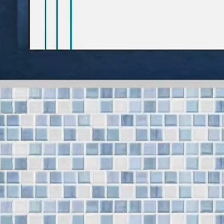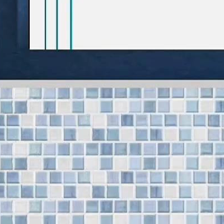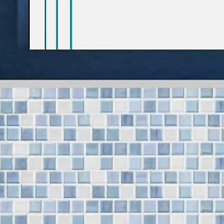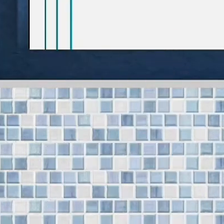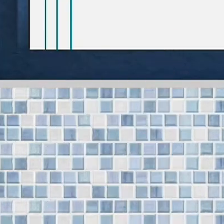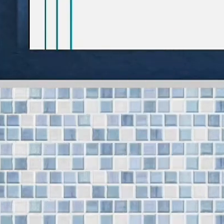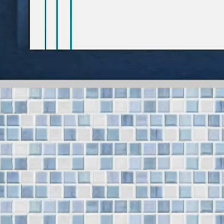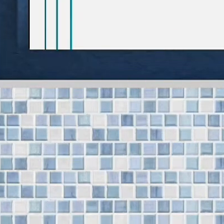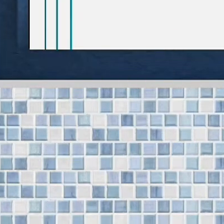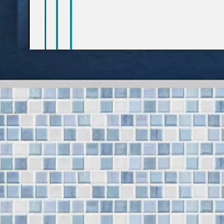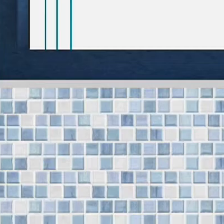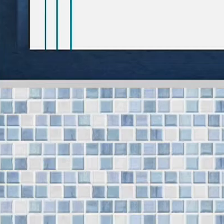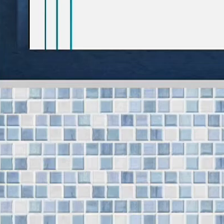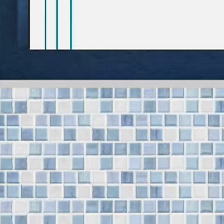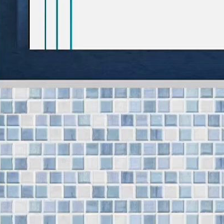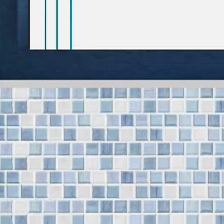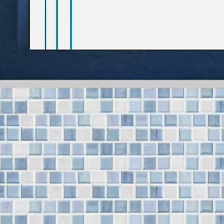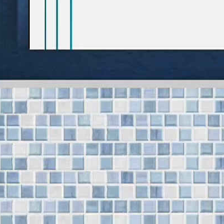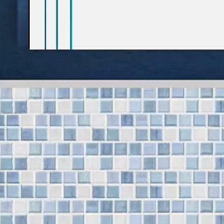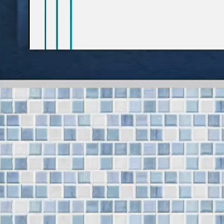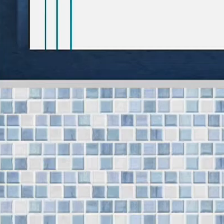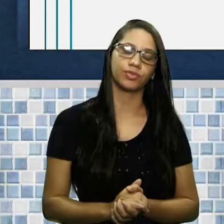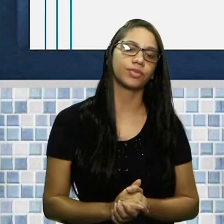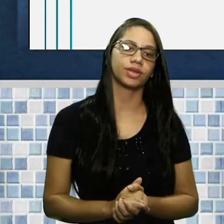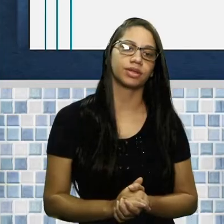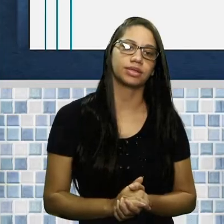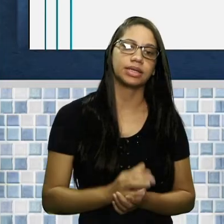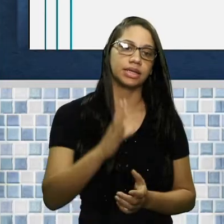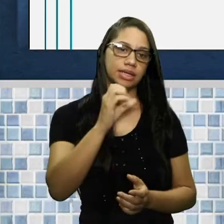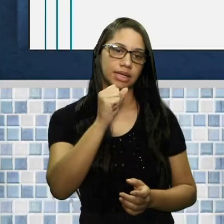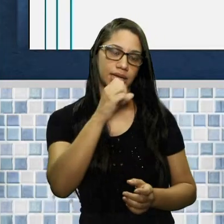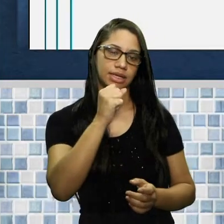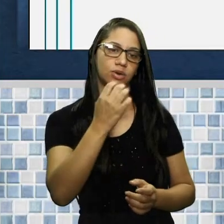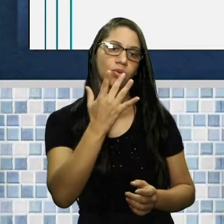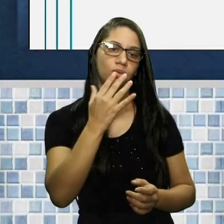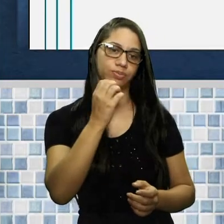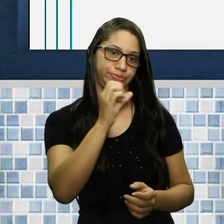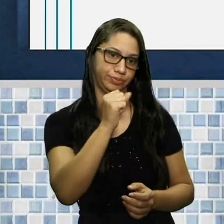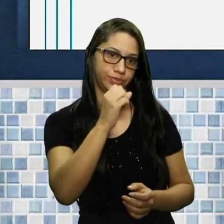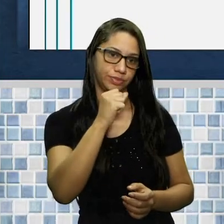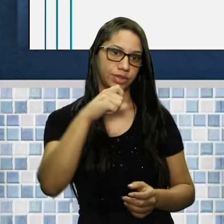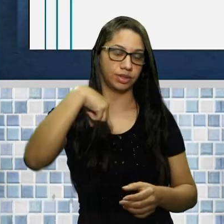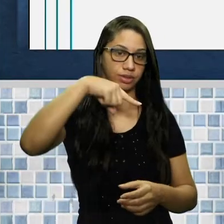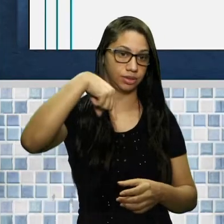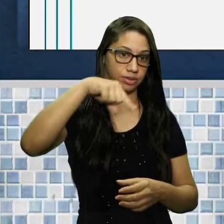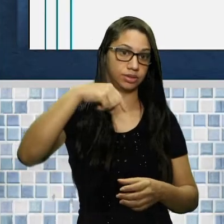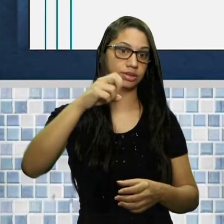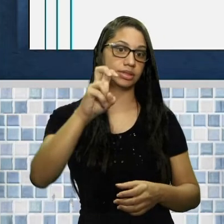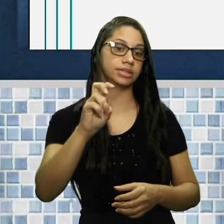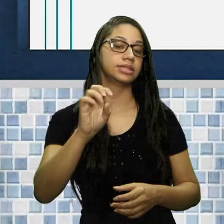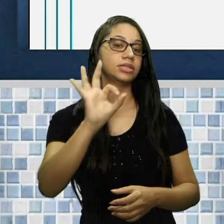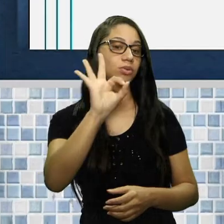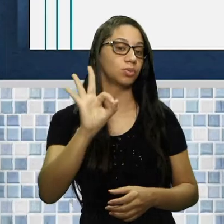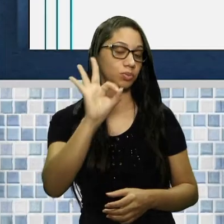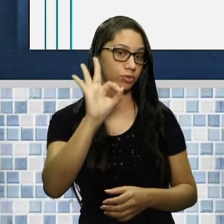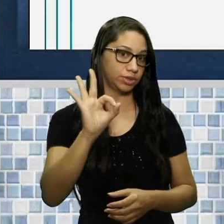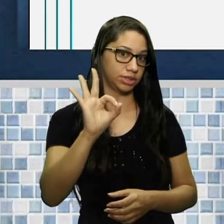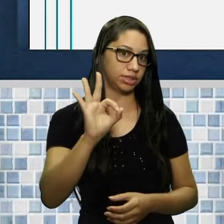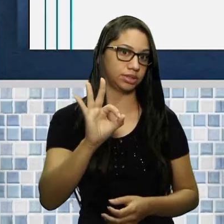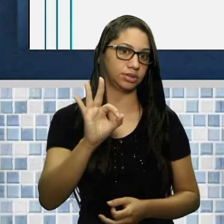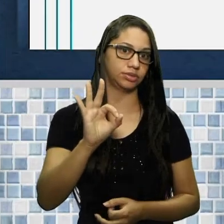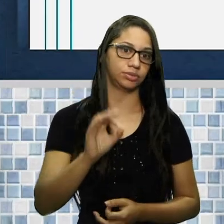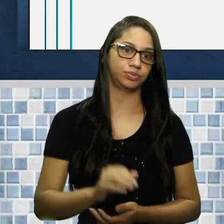setores, onde o setor laranja, que é a lavadora, que custou 5%, temos